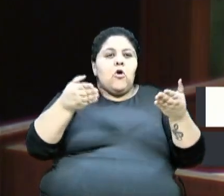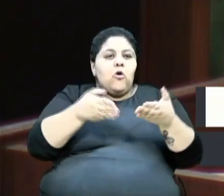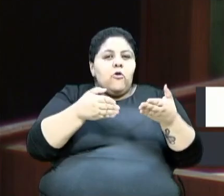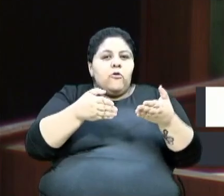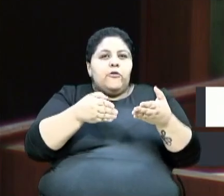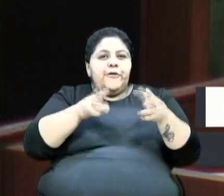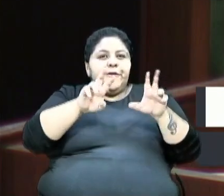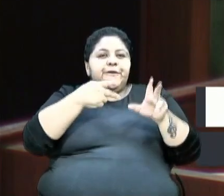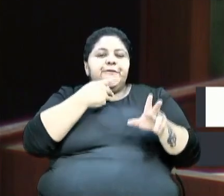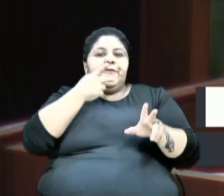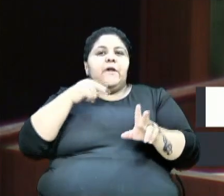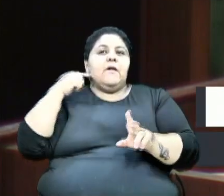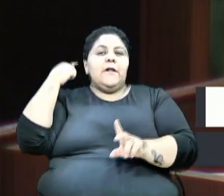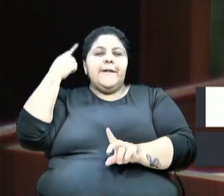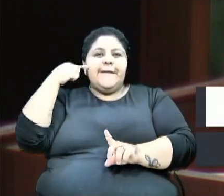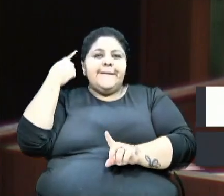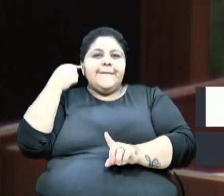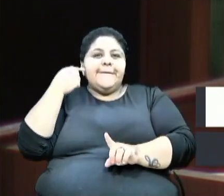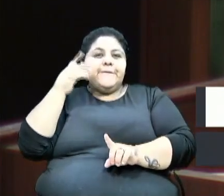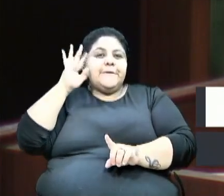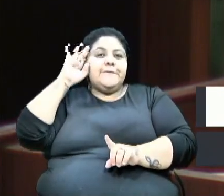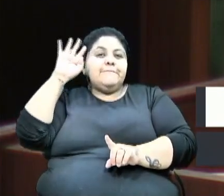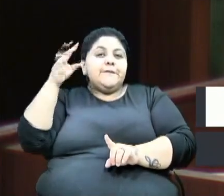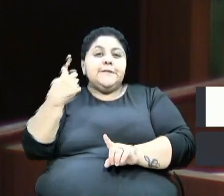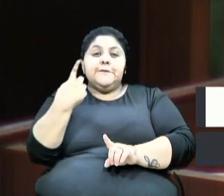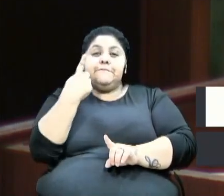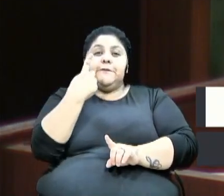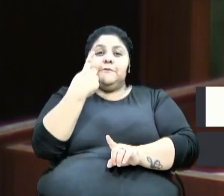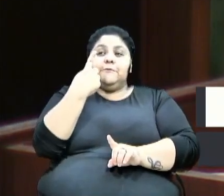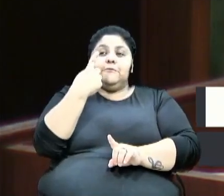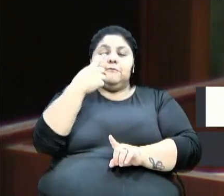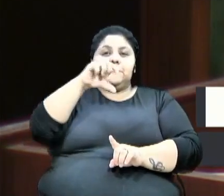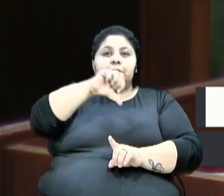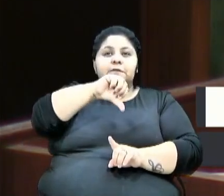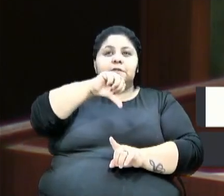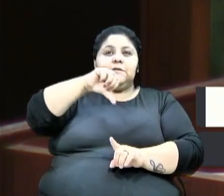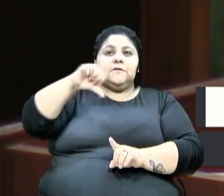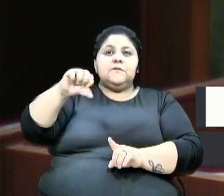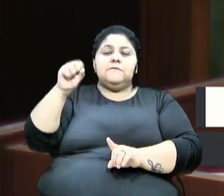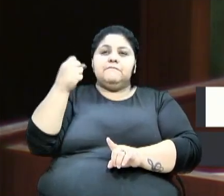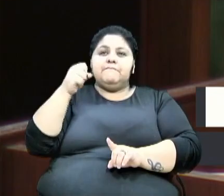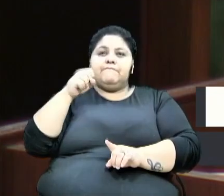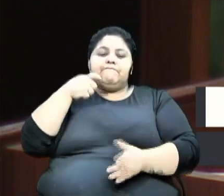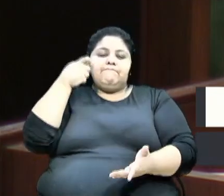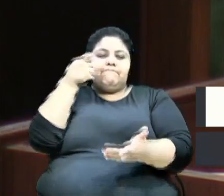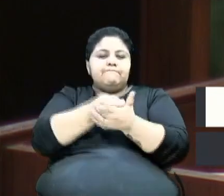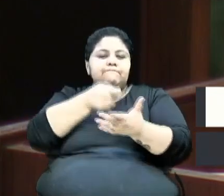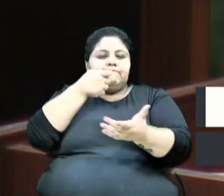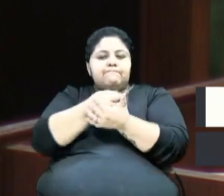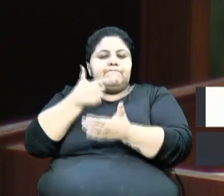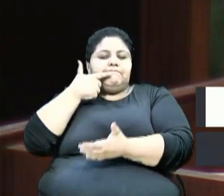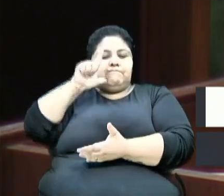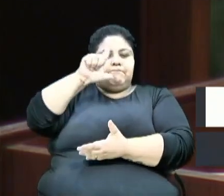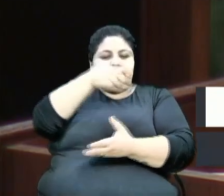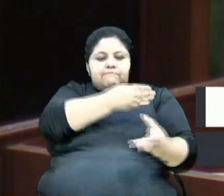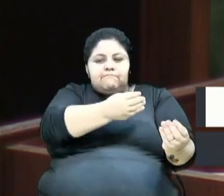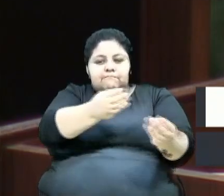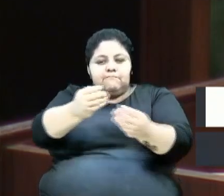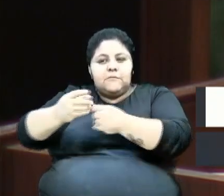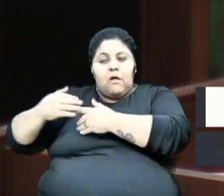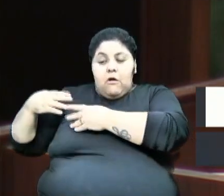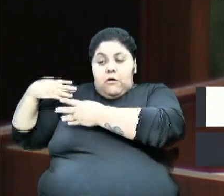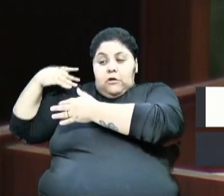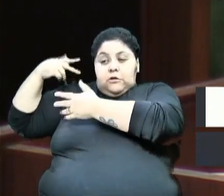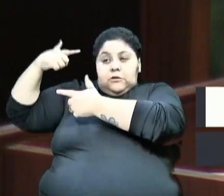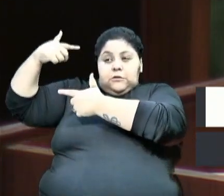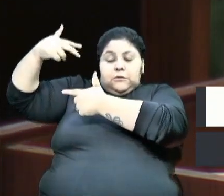imagine em 1998. Mas lutamos e conquistamos muito. Ao longo de 25 anos, temos